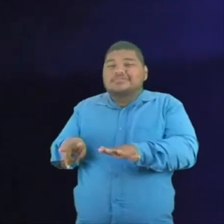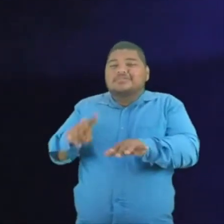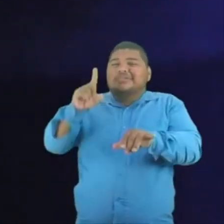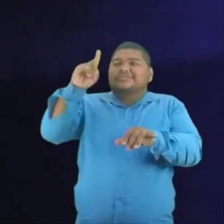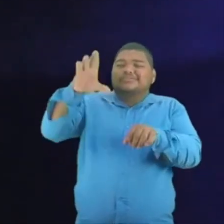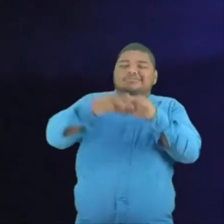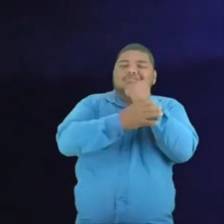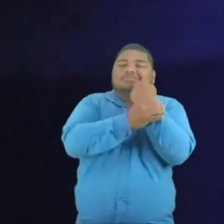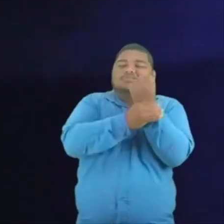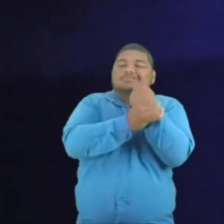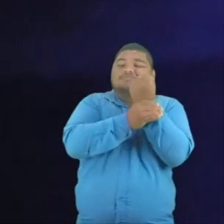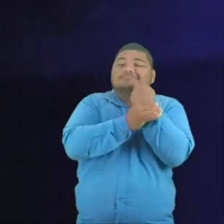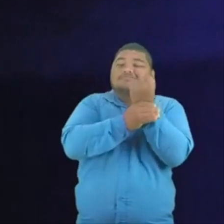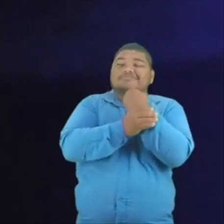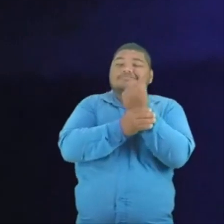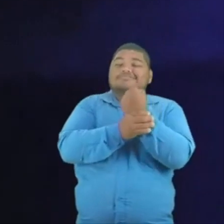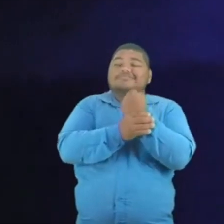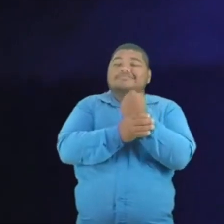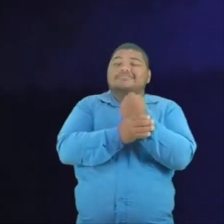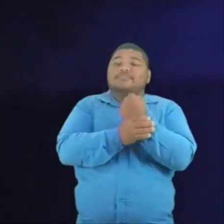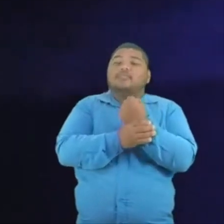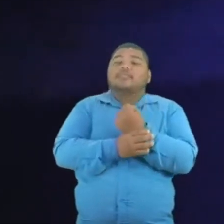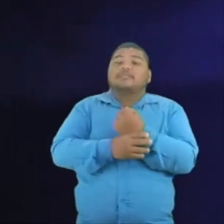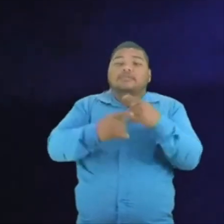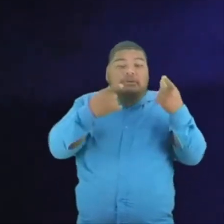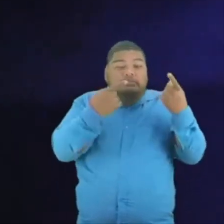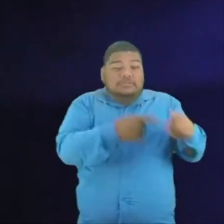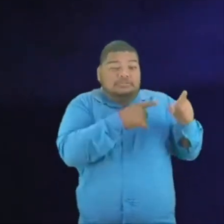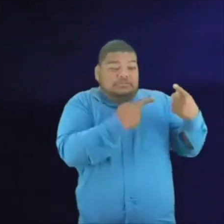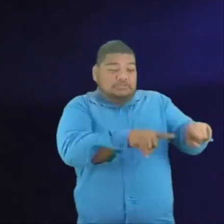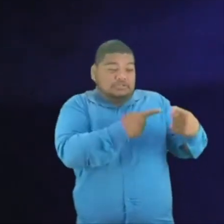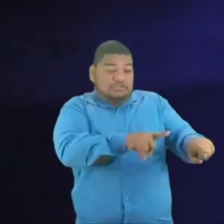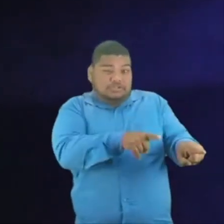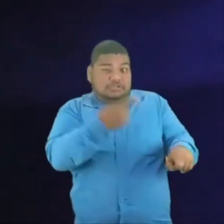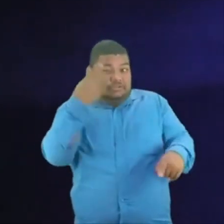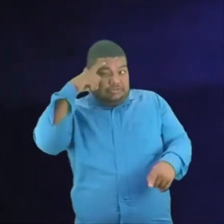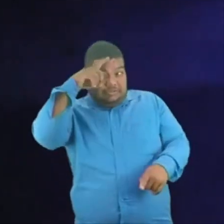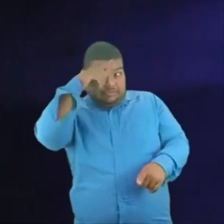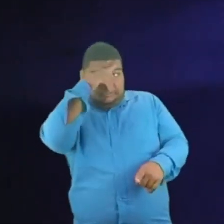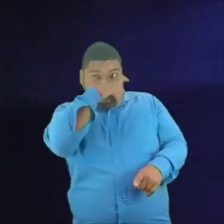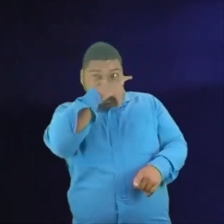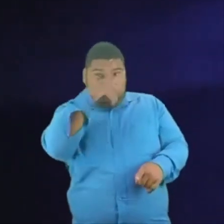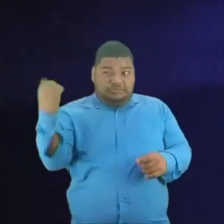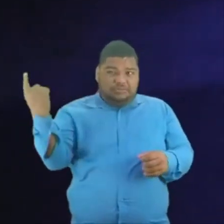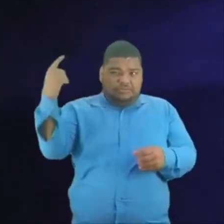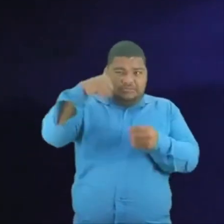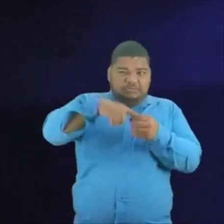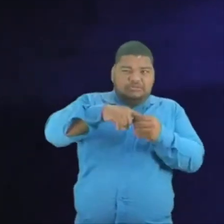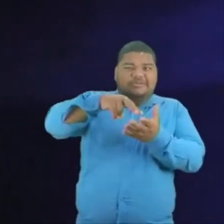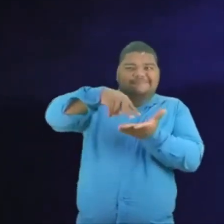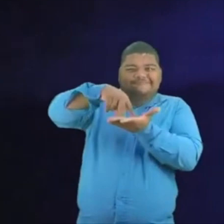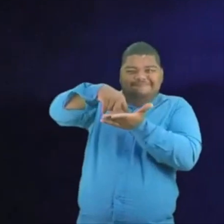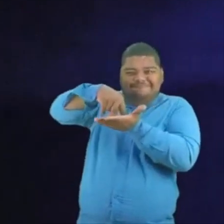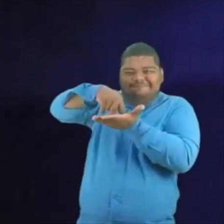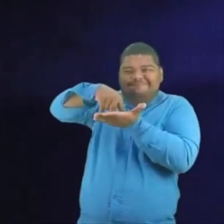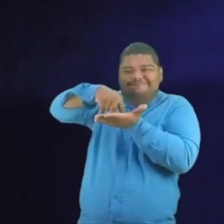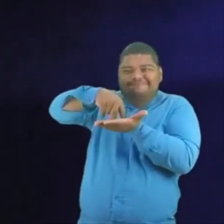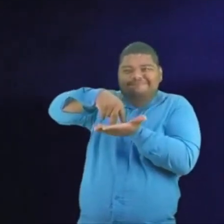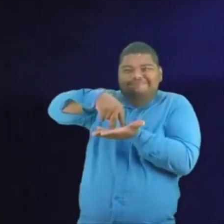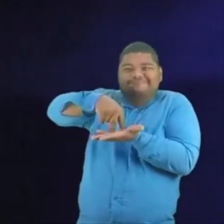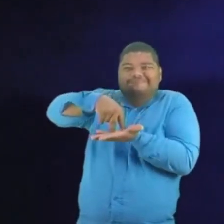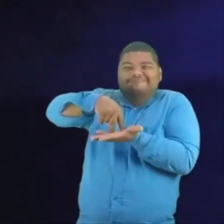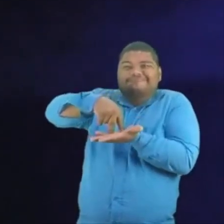proteção. Se as perseguições vierem, as dificuldades vierem, Senhor, nós estamos firmes, Senhor, e não